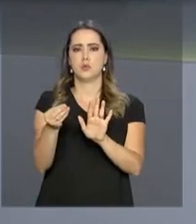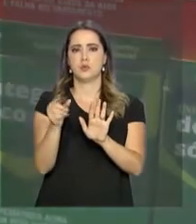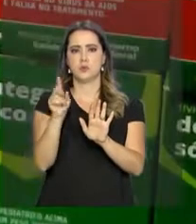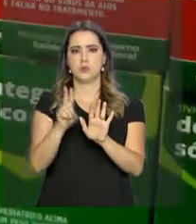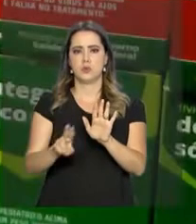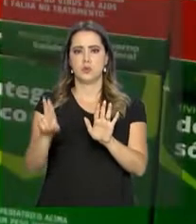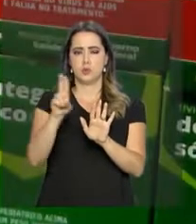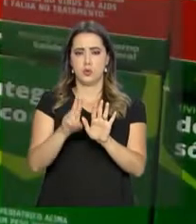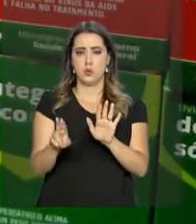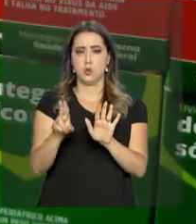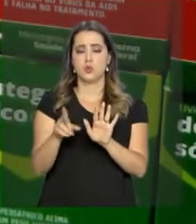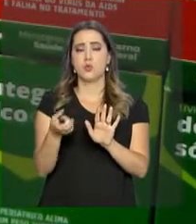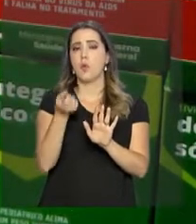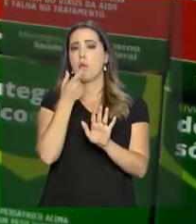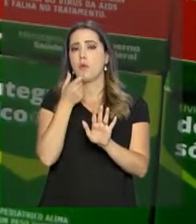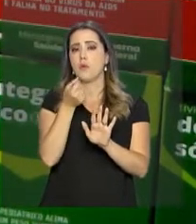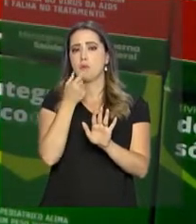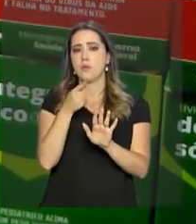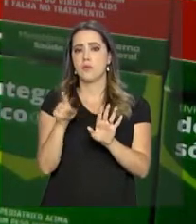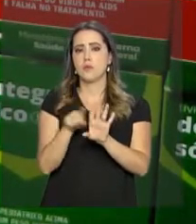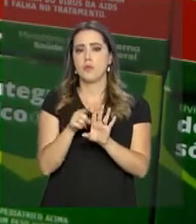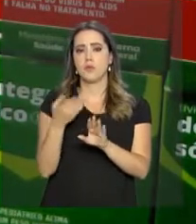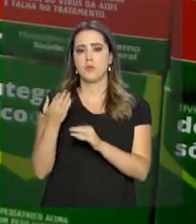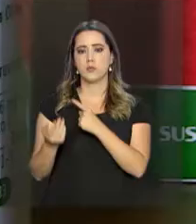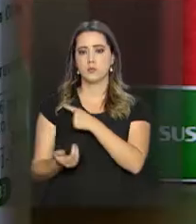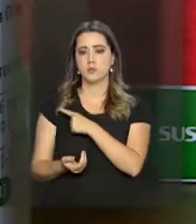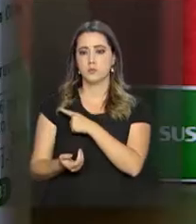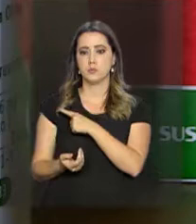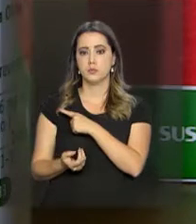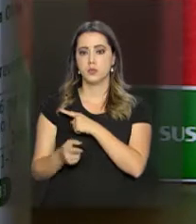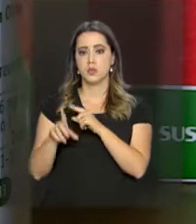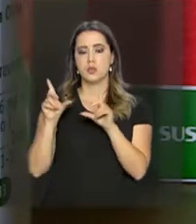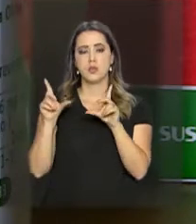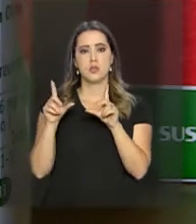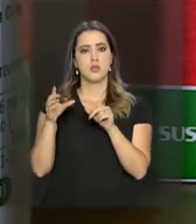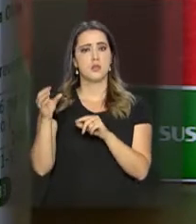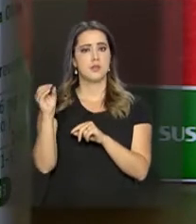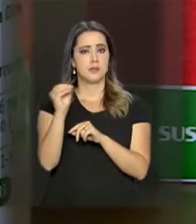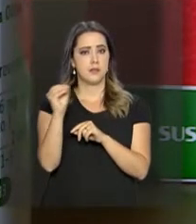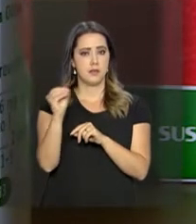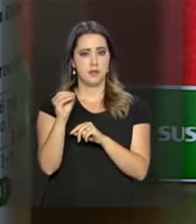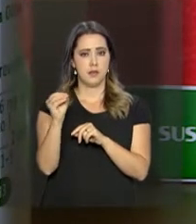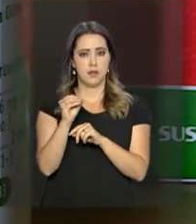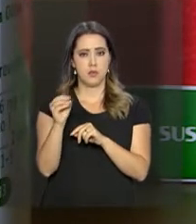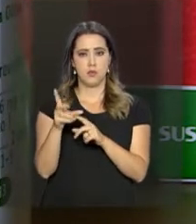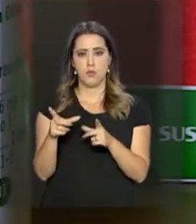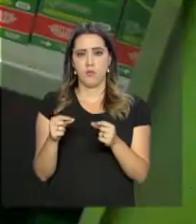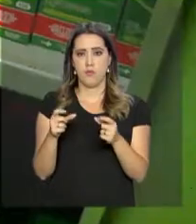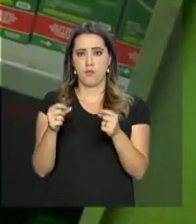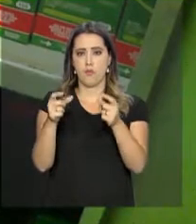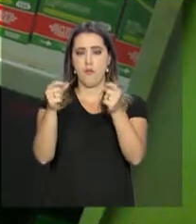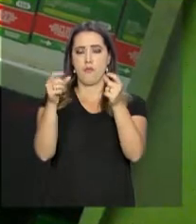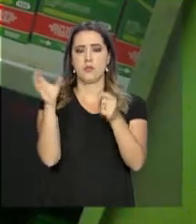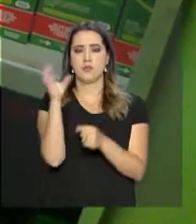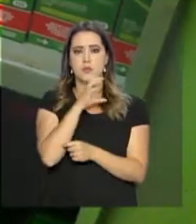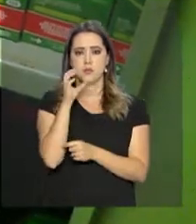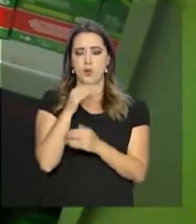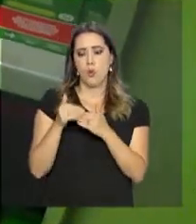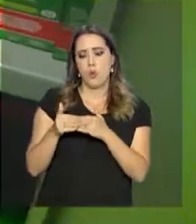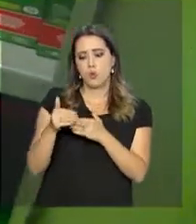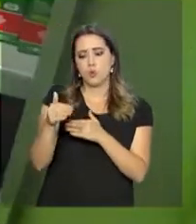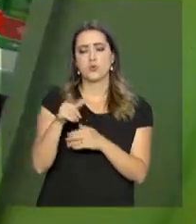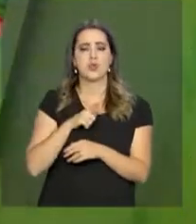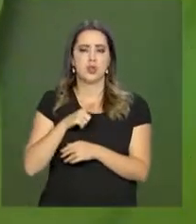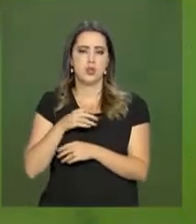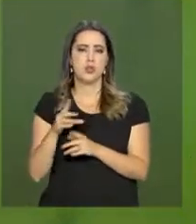dolo ntegra vir negativaram a carga viral mais rapidamente isso significa que segue convivendo com o vírus mas